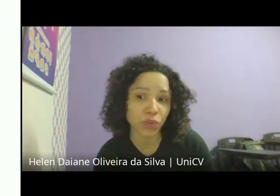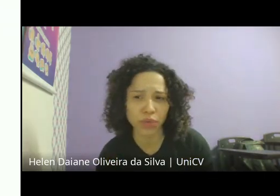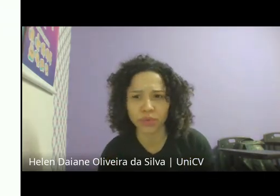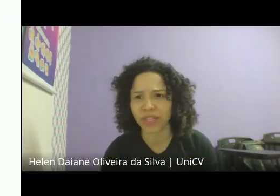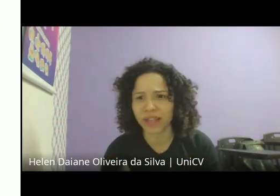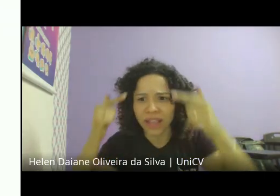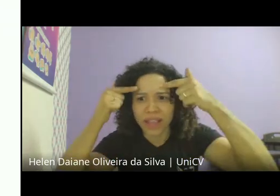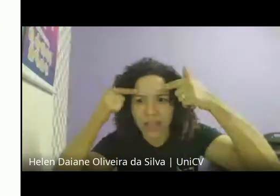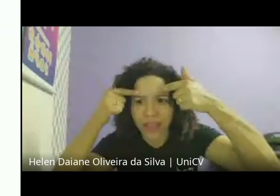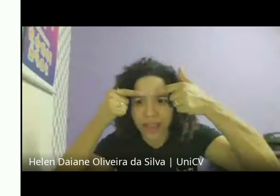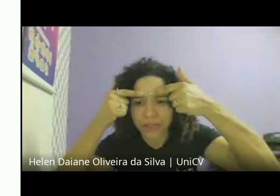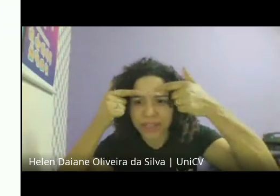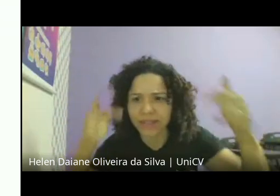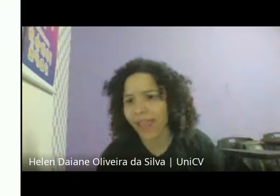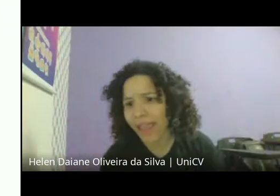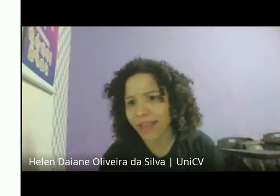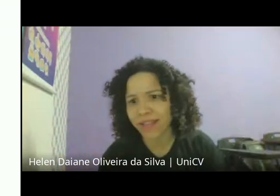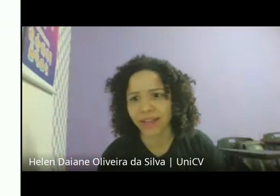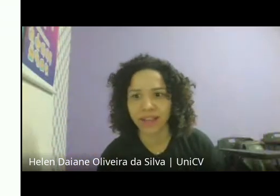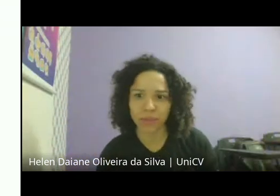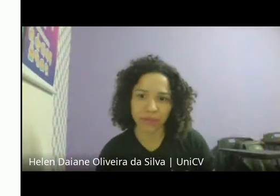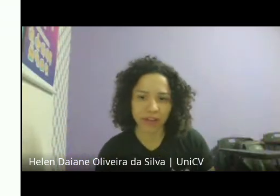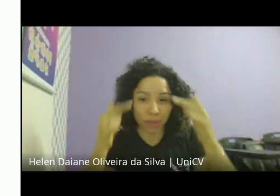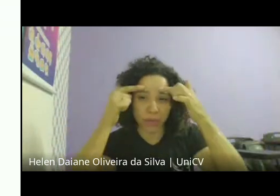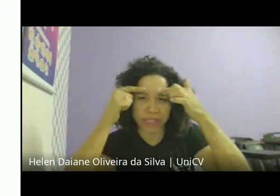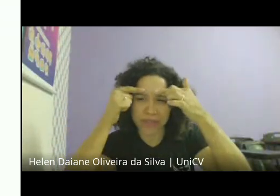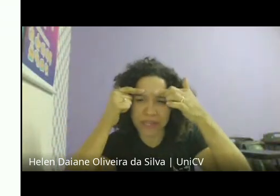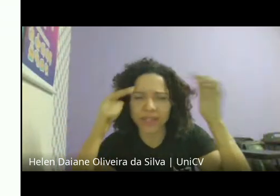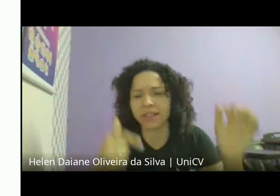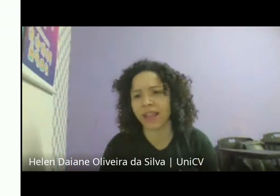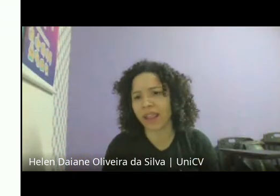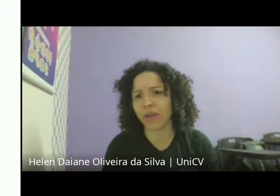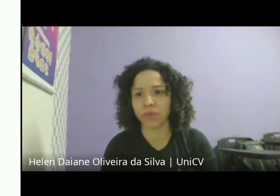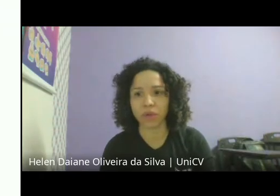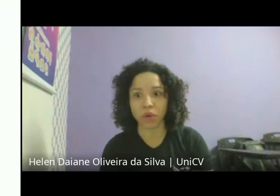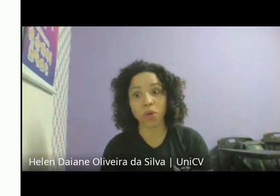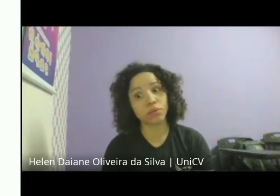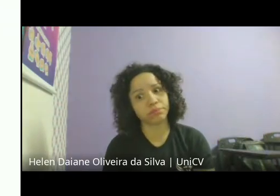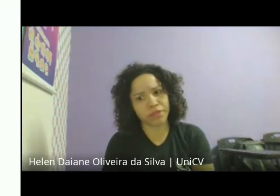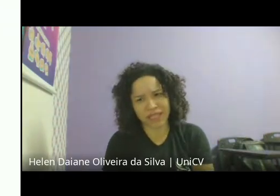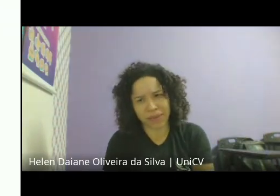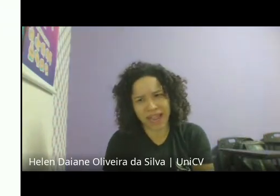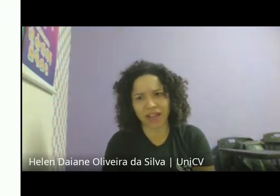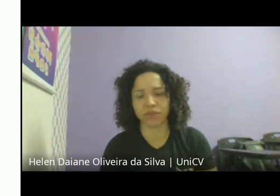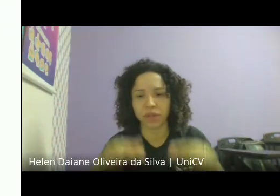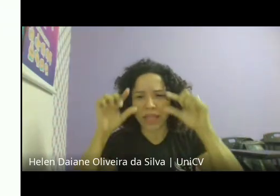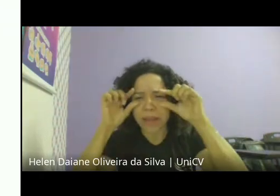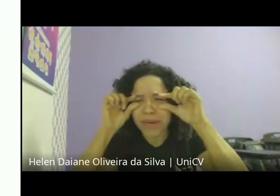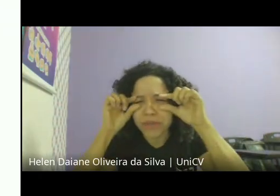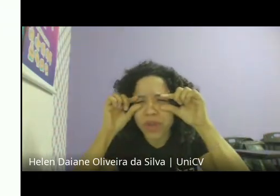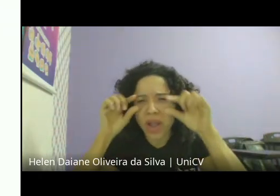cara de dúvida. Franze a testa, para falar uma coisa que você não entendeu, ou que você está